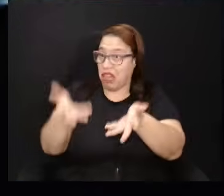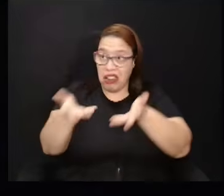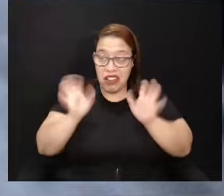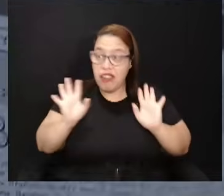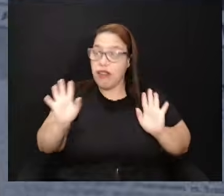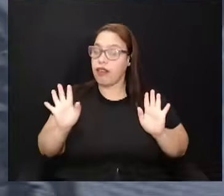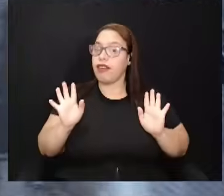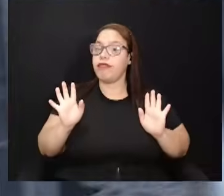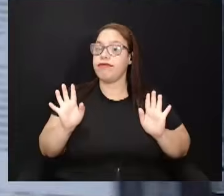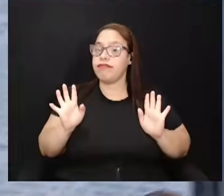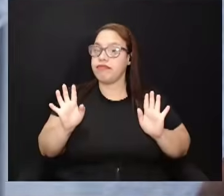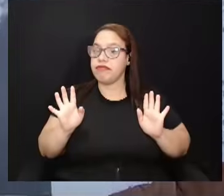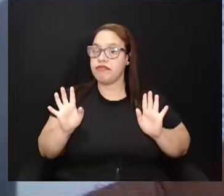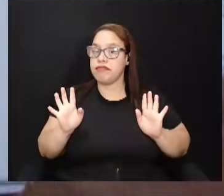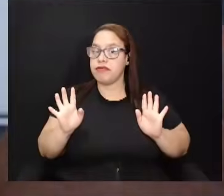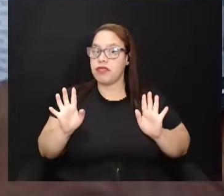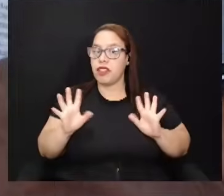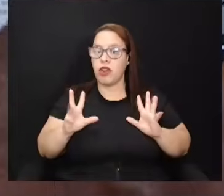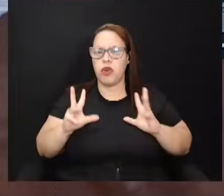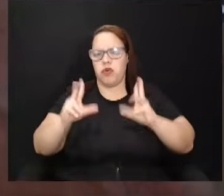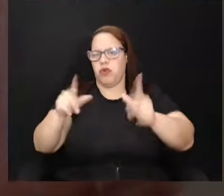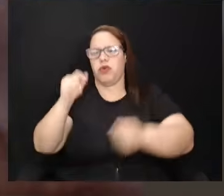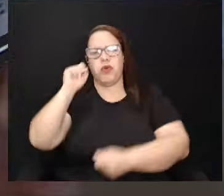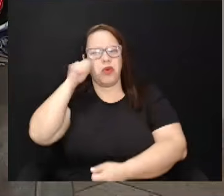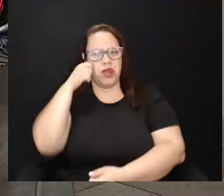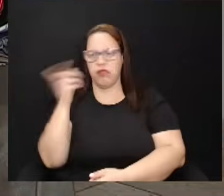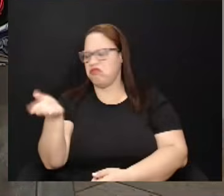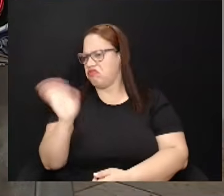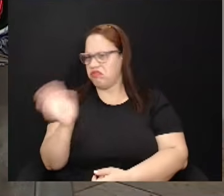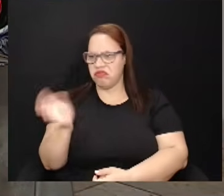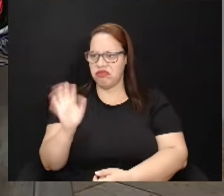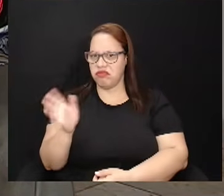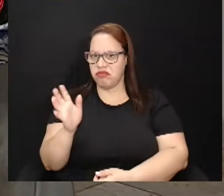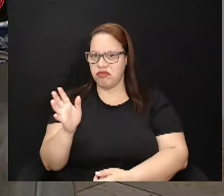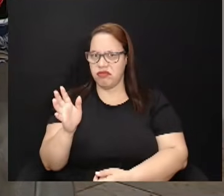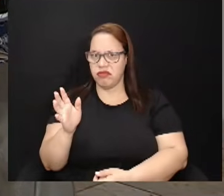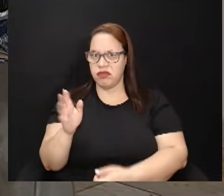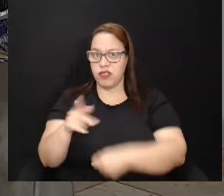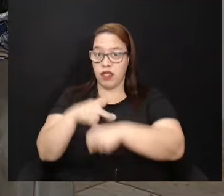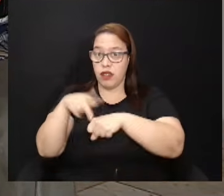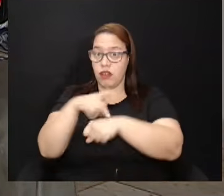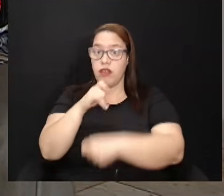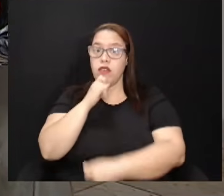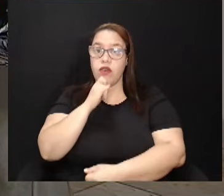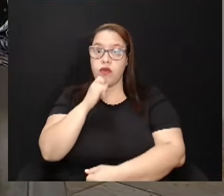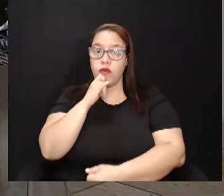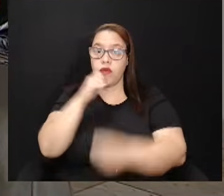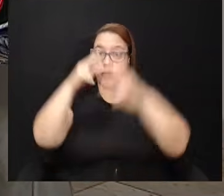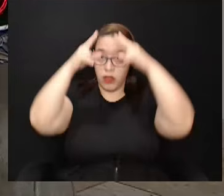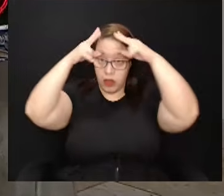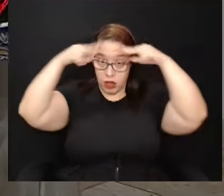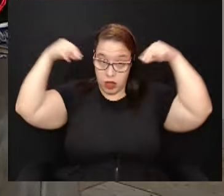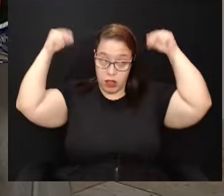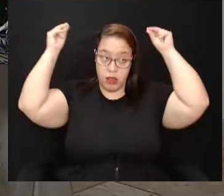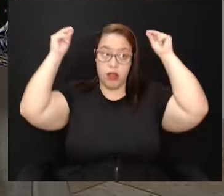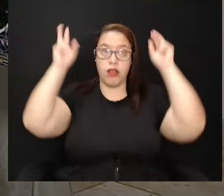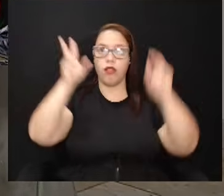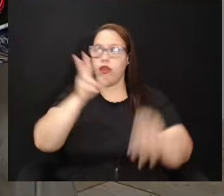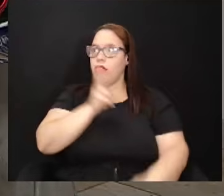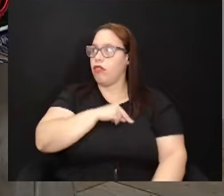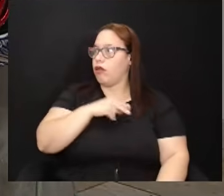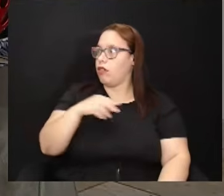Deus não quis todos os negros. Eu estive em países, por exemplo, cheguei na Holanda, ai meu Deus do céu, é negro,